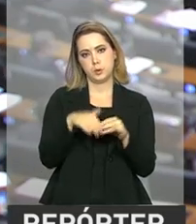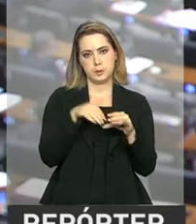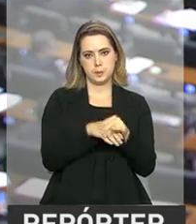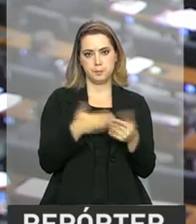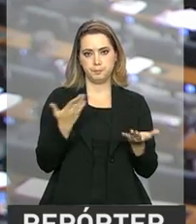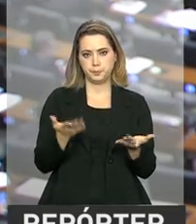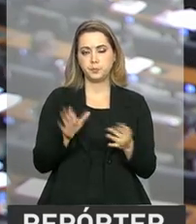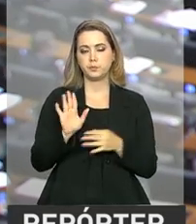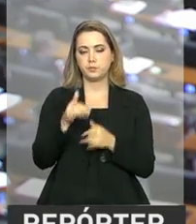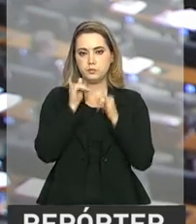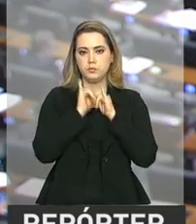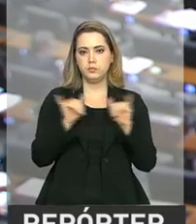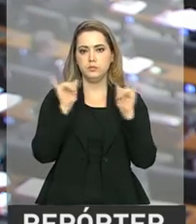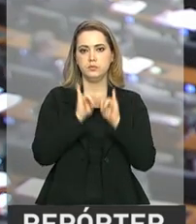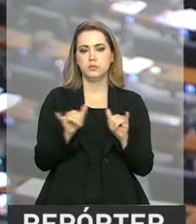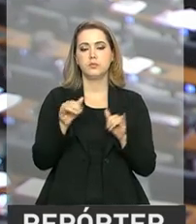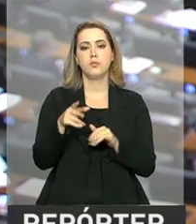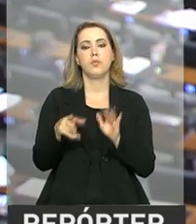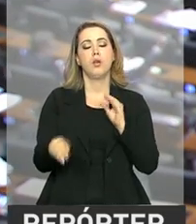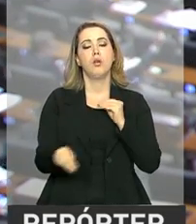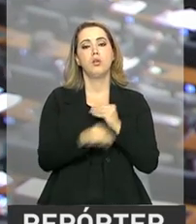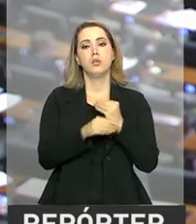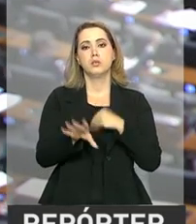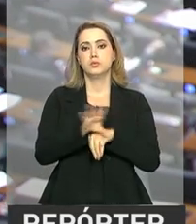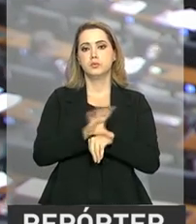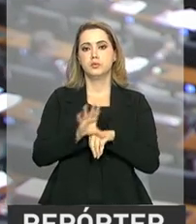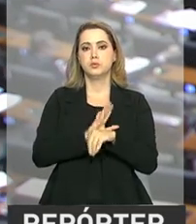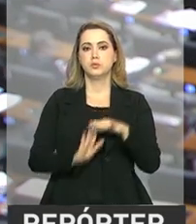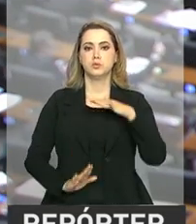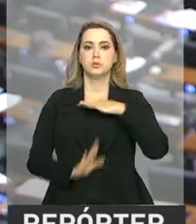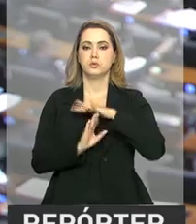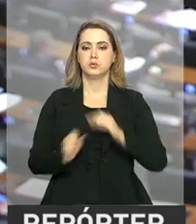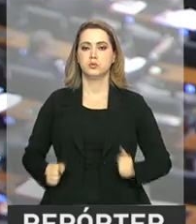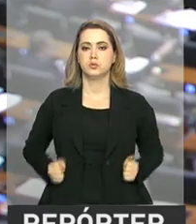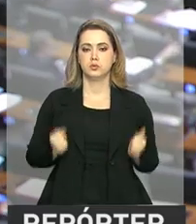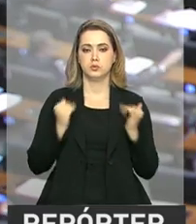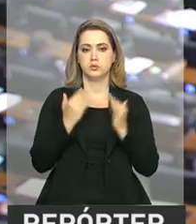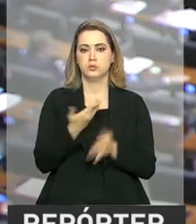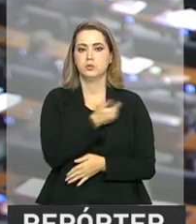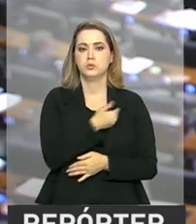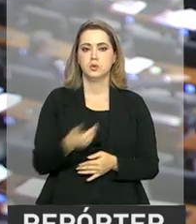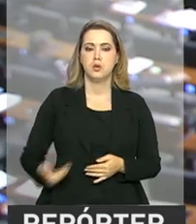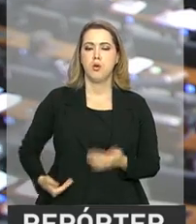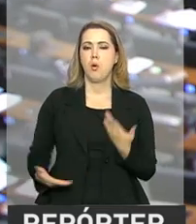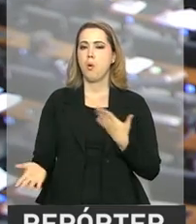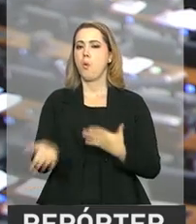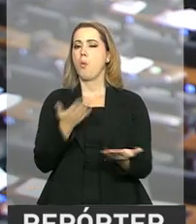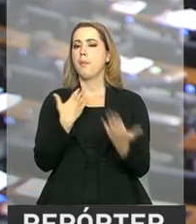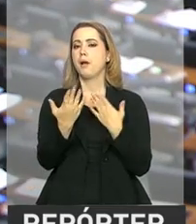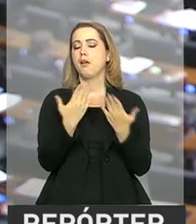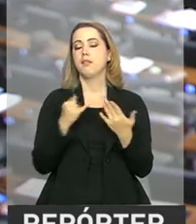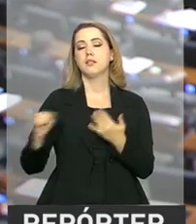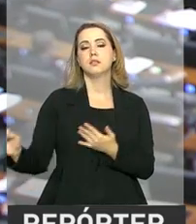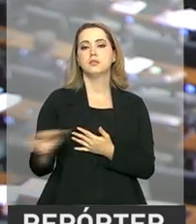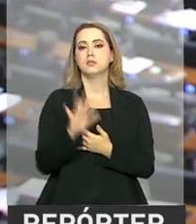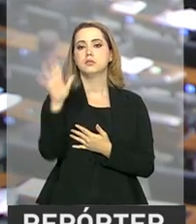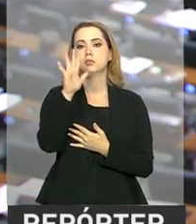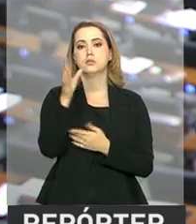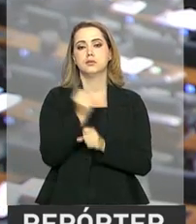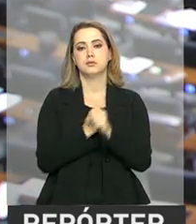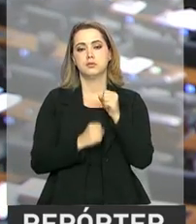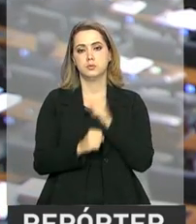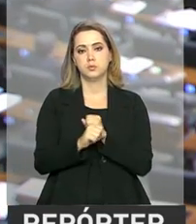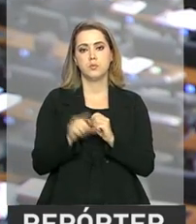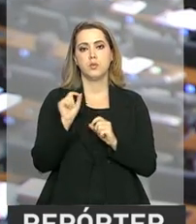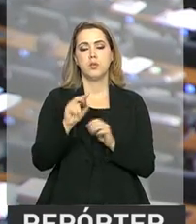nos boletins anteriores, a PEC estabelece um teto para aumento dos gastos públicos pela inflação do ano anterior. Isso quer dizer que a partir do